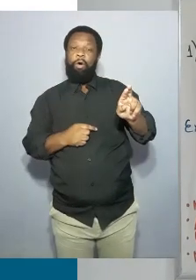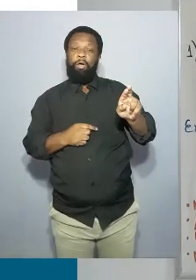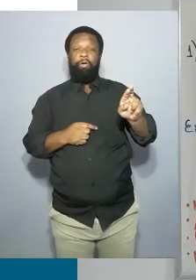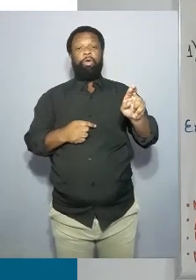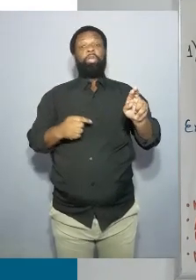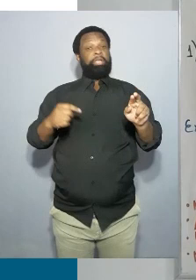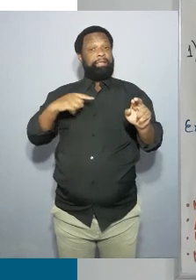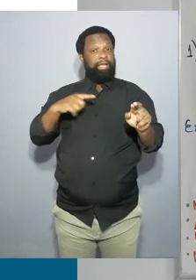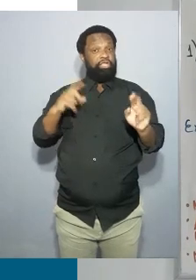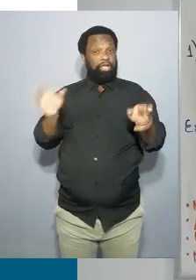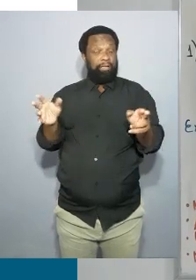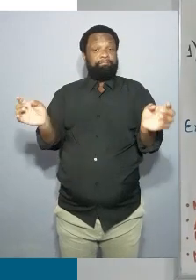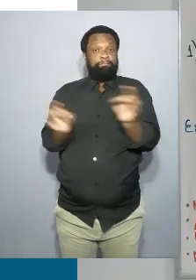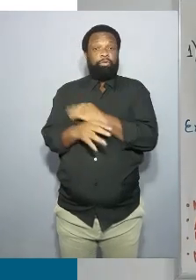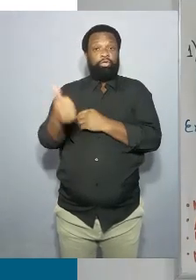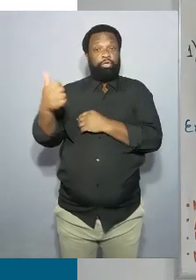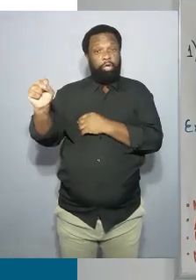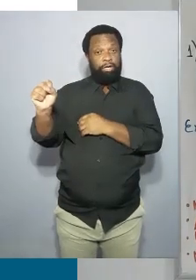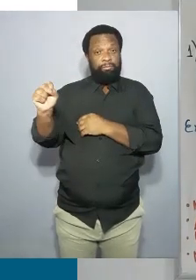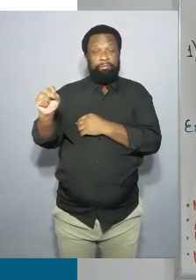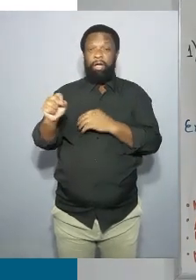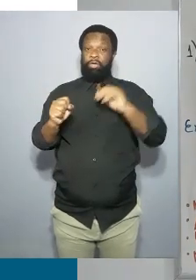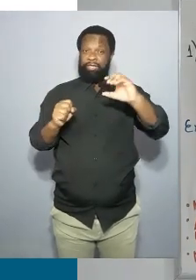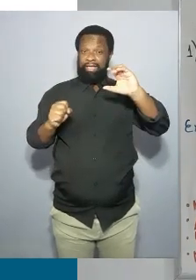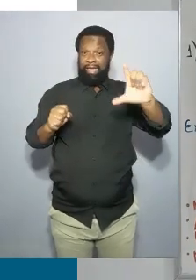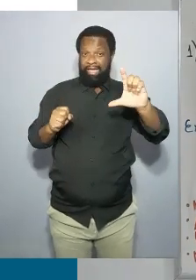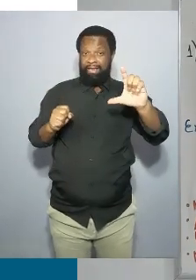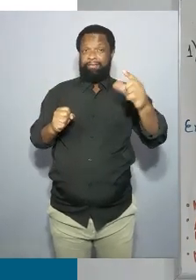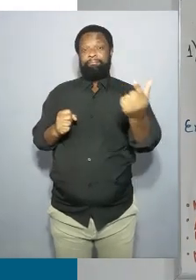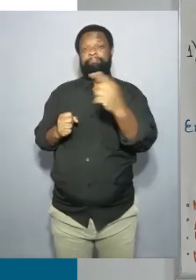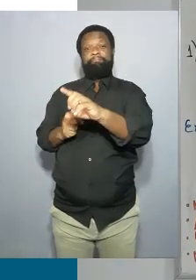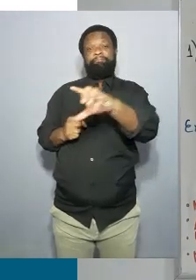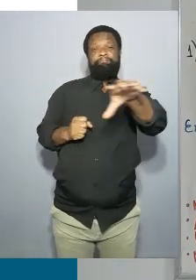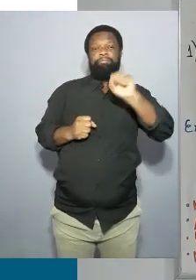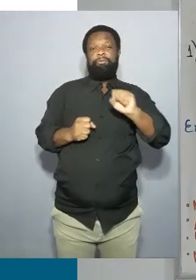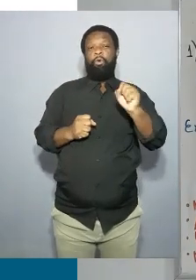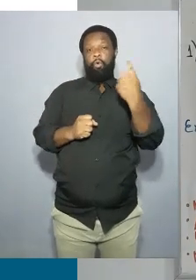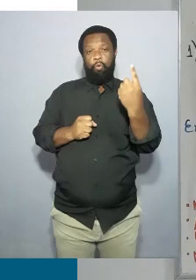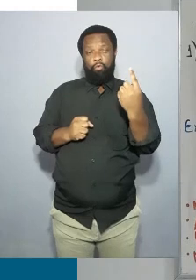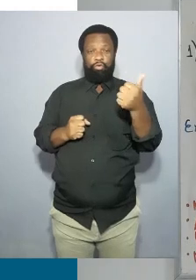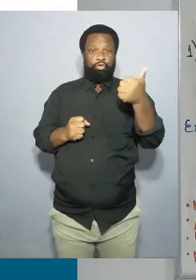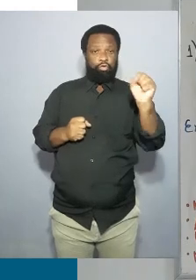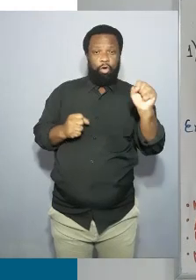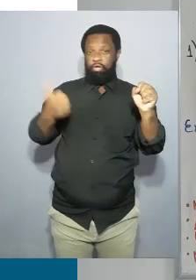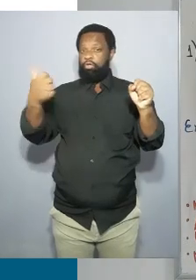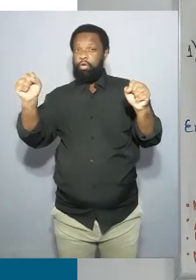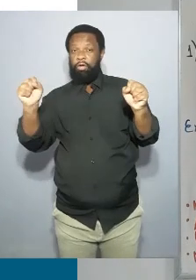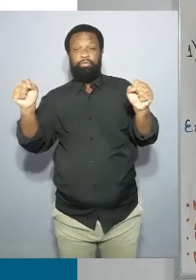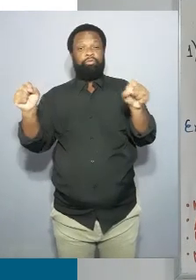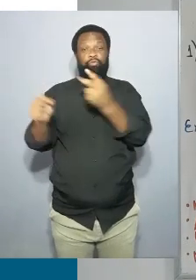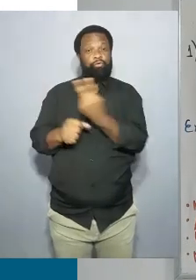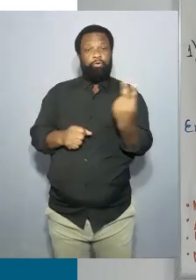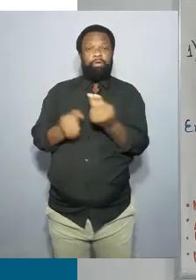tem 18 elétrons, então quando o cloro ganha um elétron, ele fica com a configuração eletrônica do argônio. Assim os dois